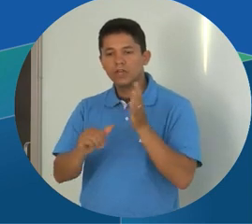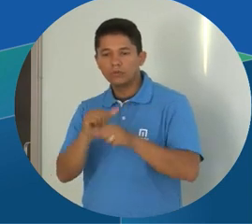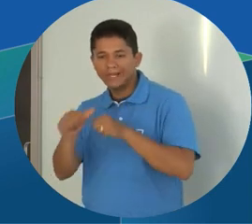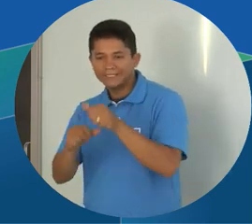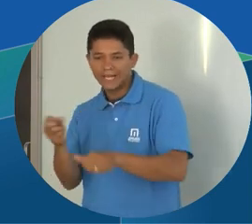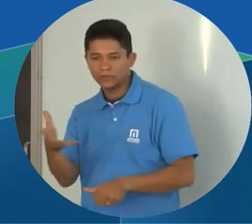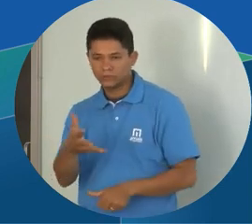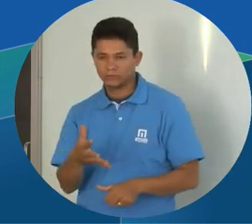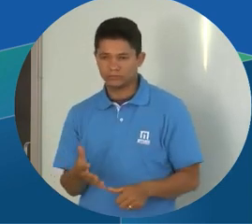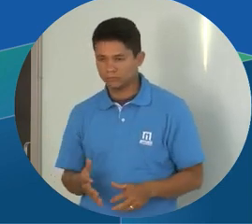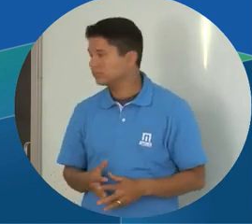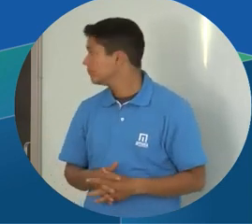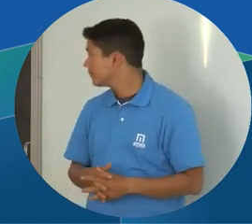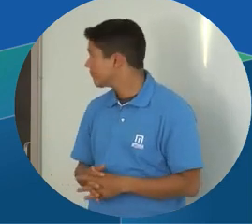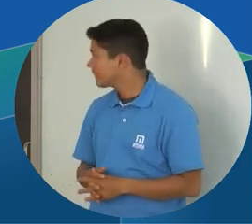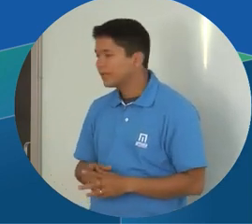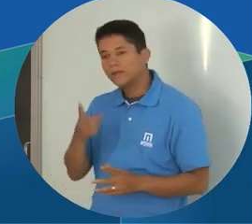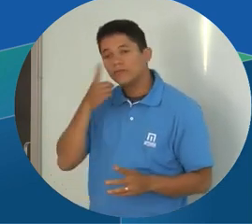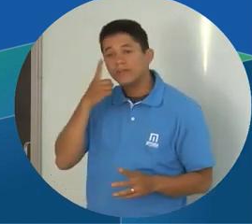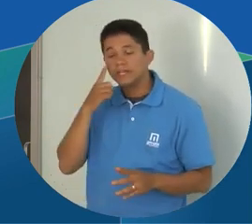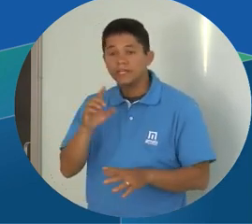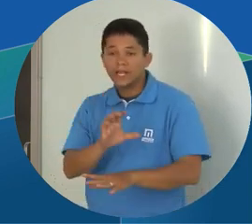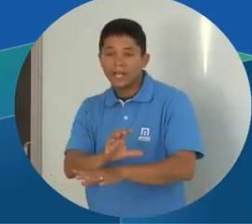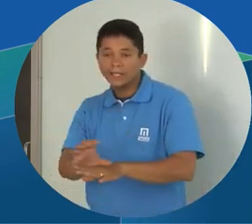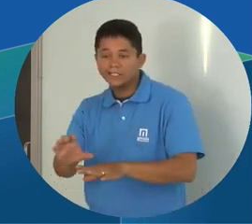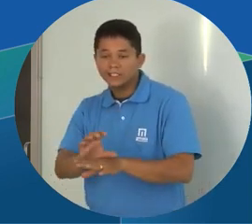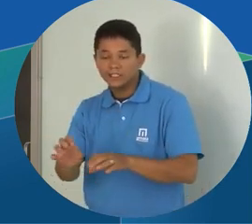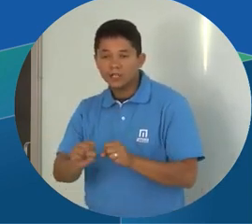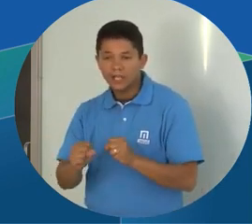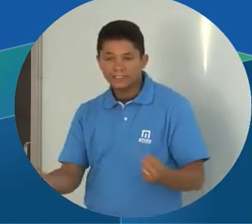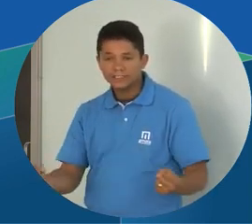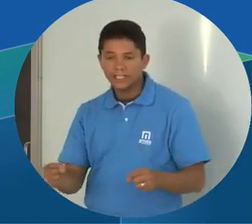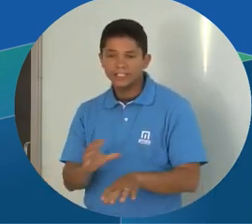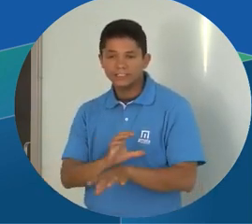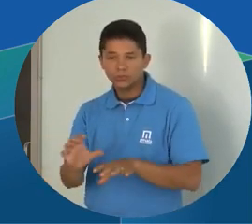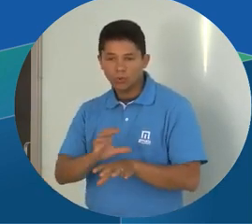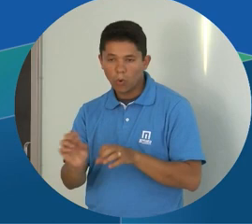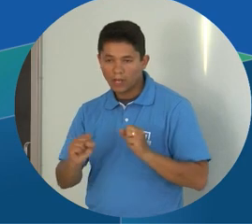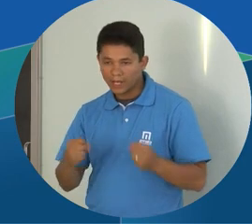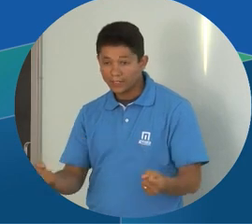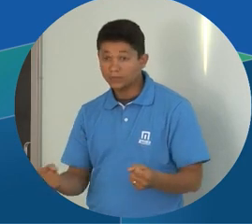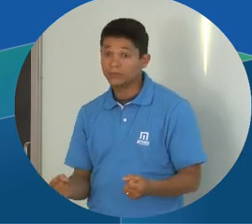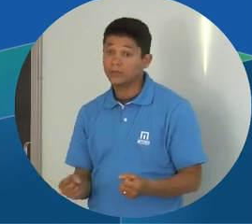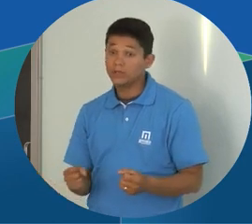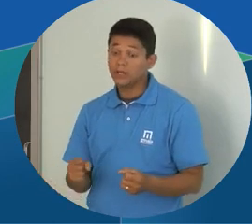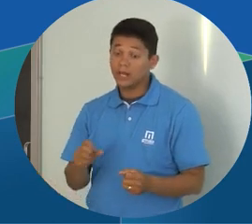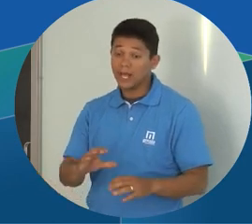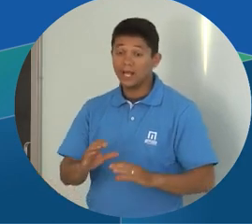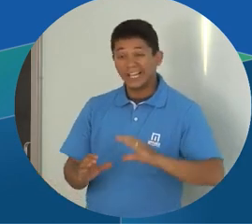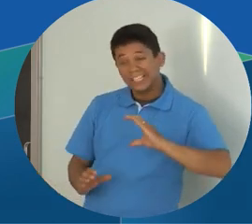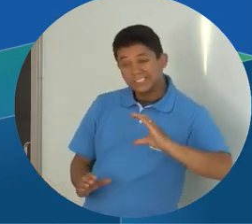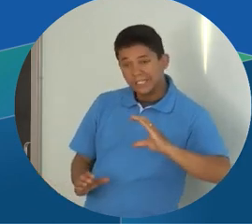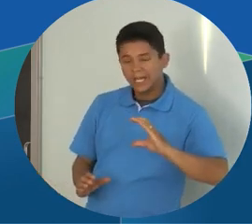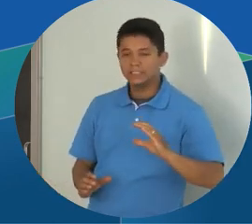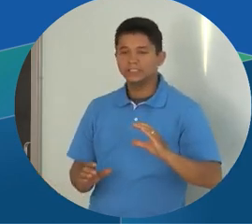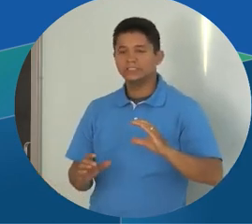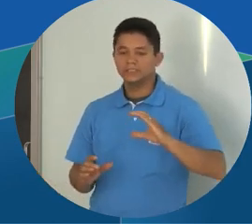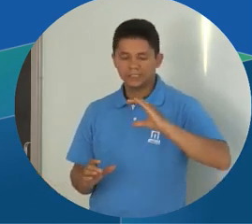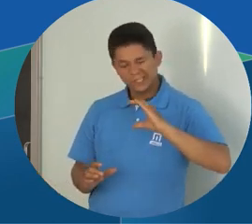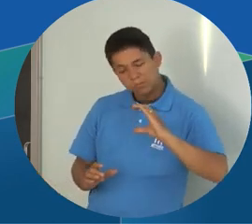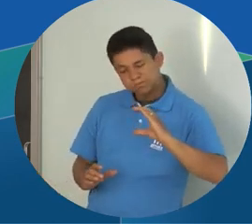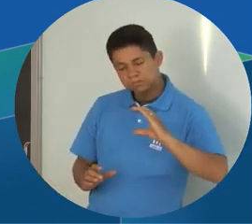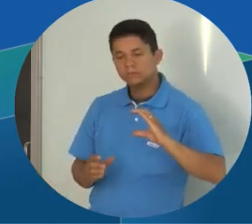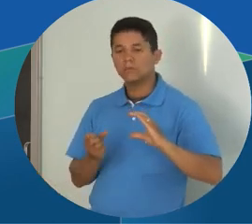contemplando resistência do concreto lançado, a densidade daquela camada. Então, a GEMAIA e, né, o